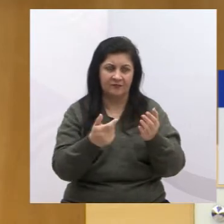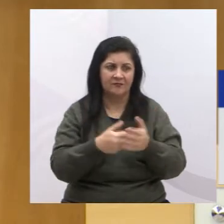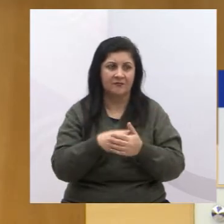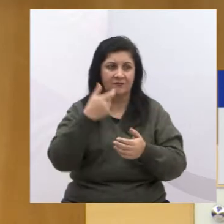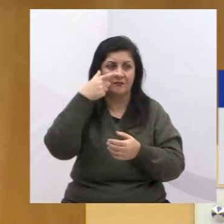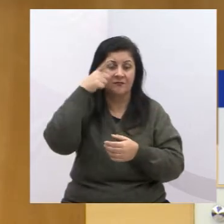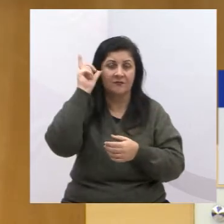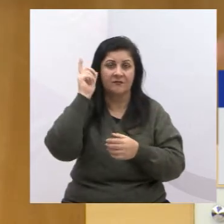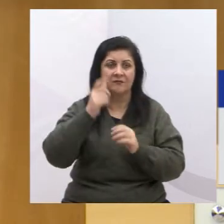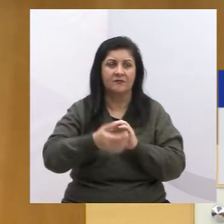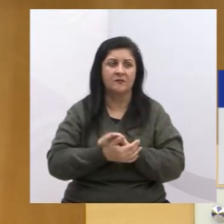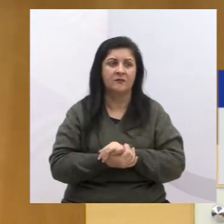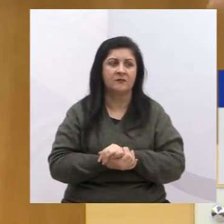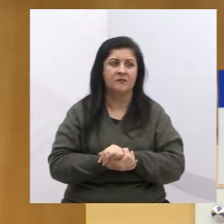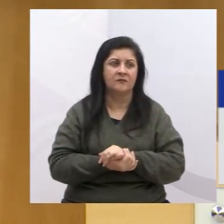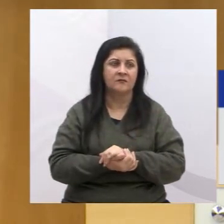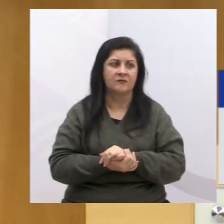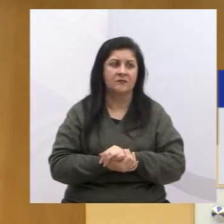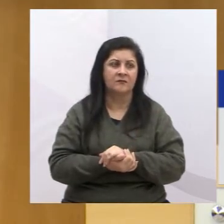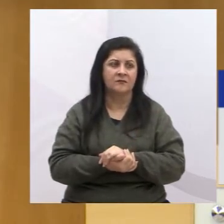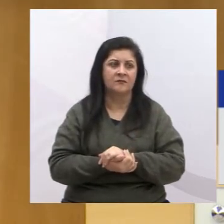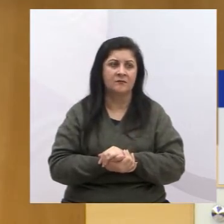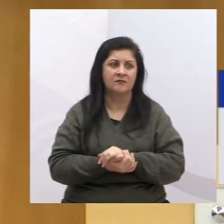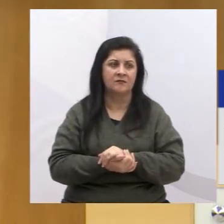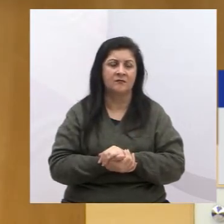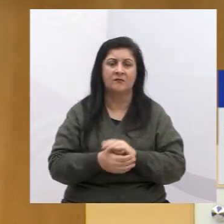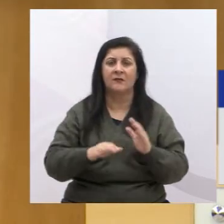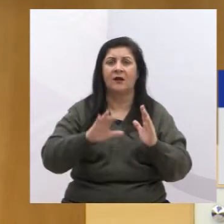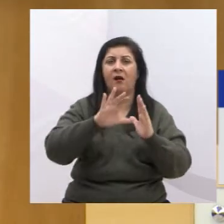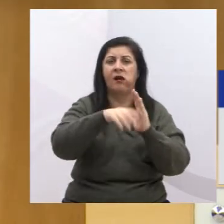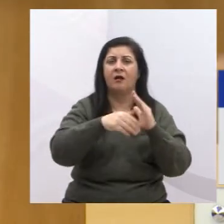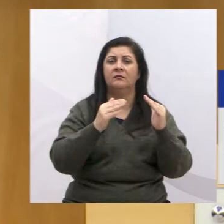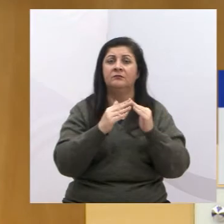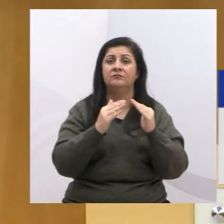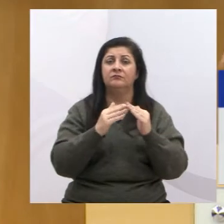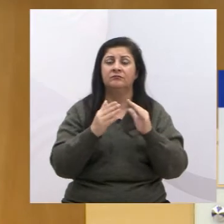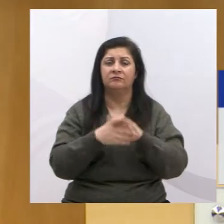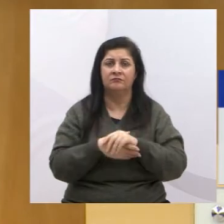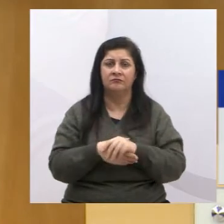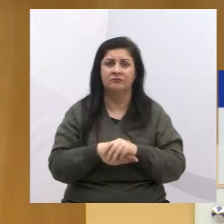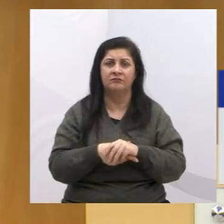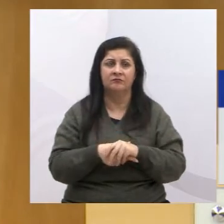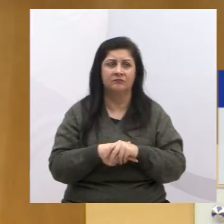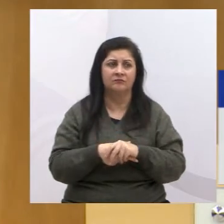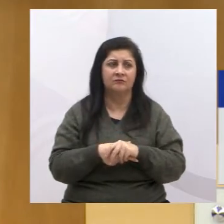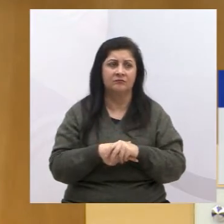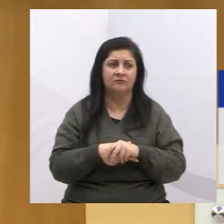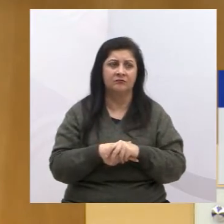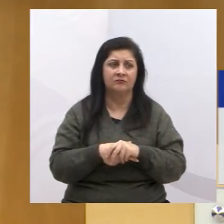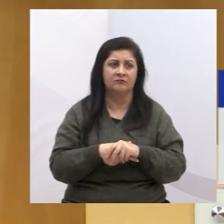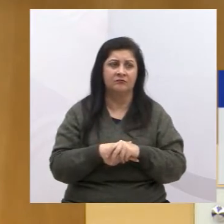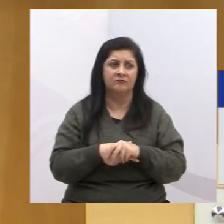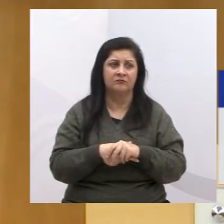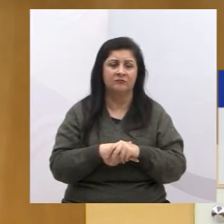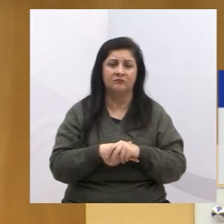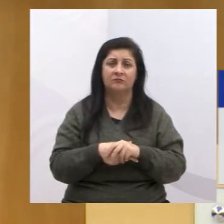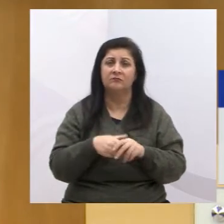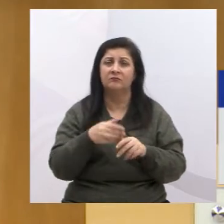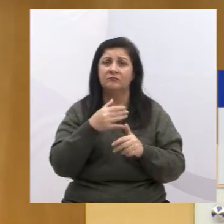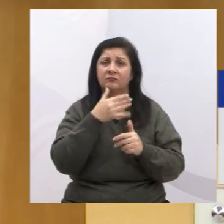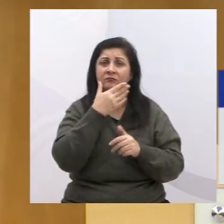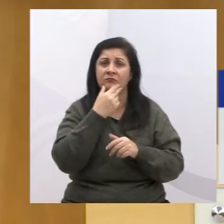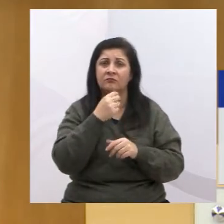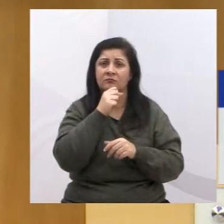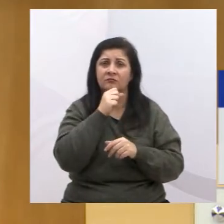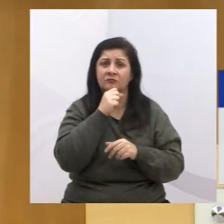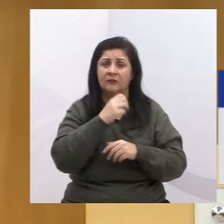dia de ontem, teve um roubo numa residência no Bela Vista, na rua Nossa Senhora de Fátima, e um senhor morreu